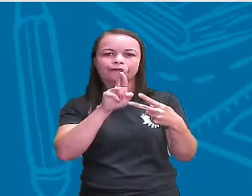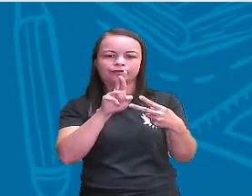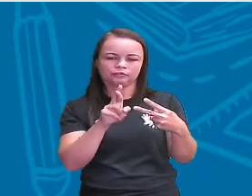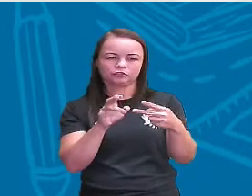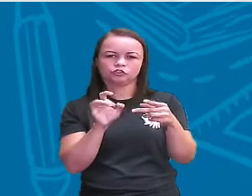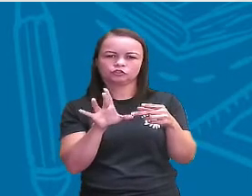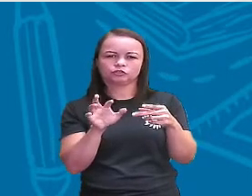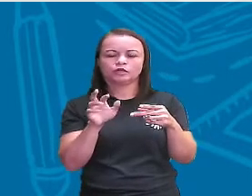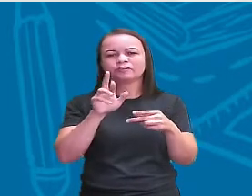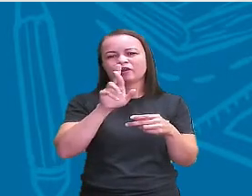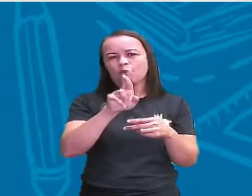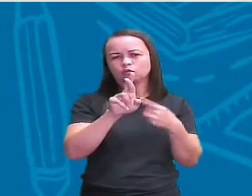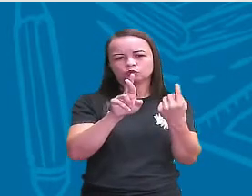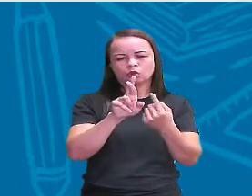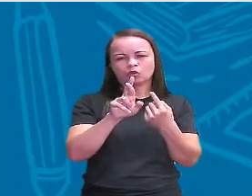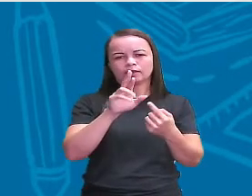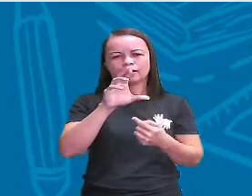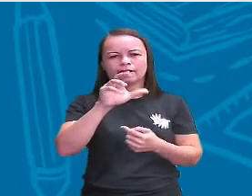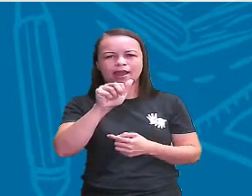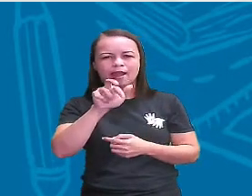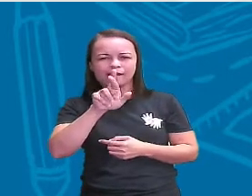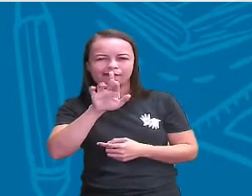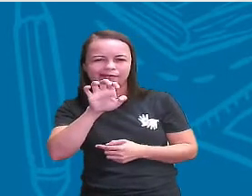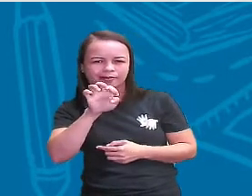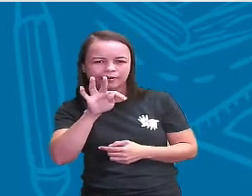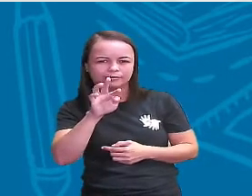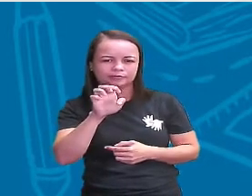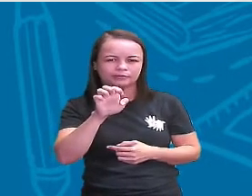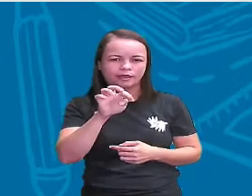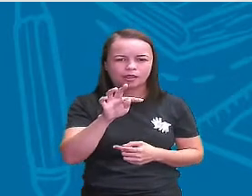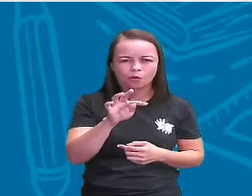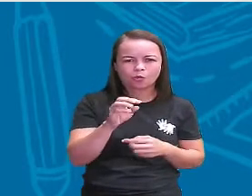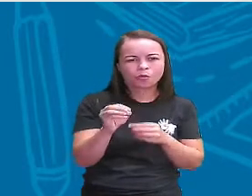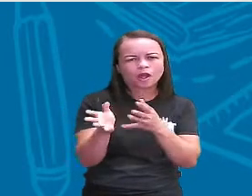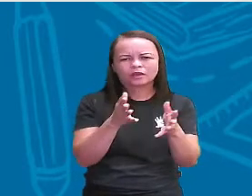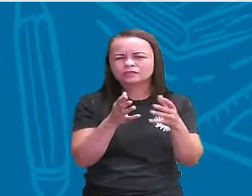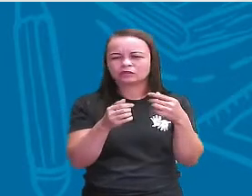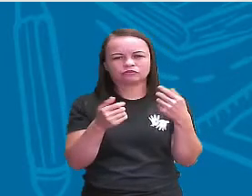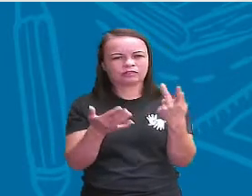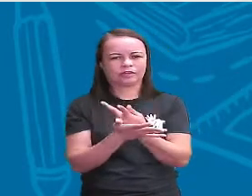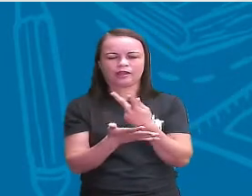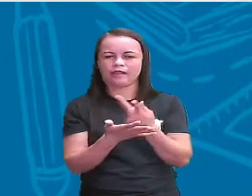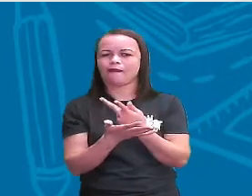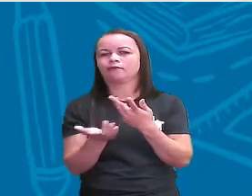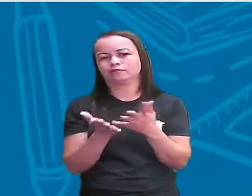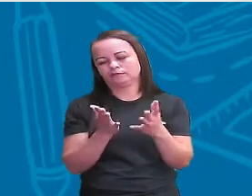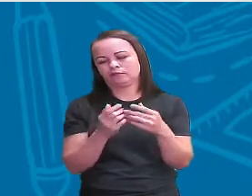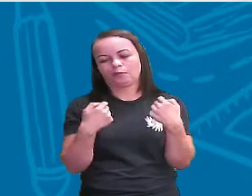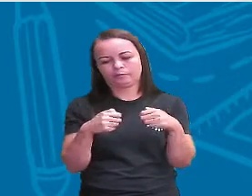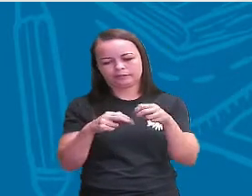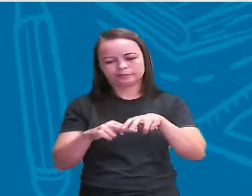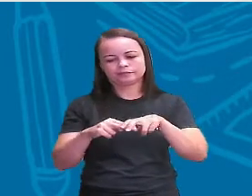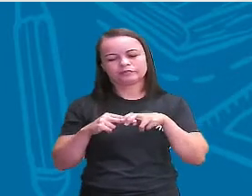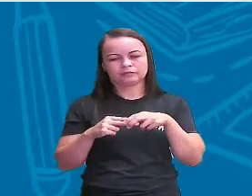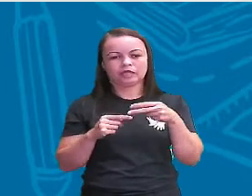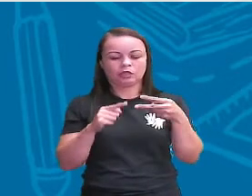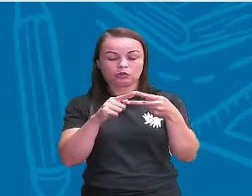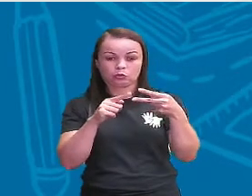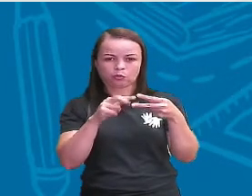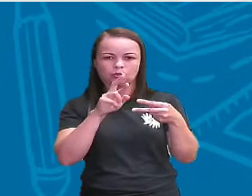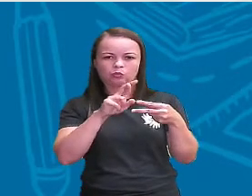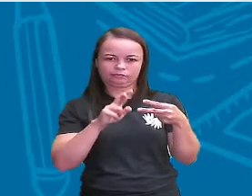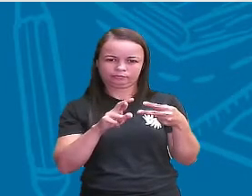ficaria carretel, carrinho e cachorro. Então, estaria errado. Por isso que é necessário dois